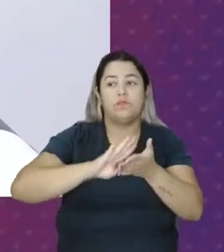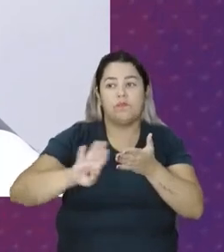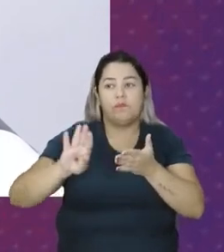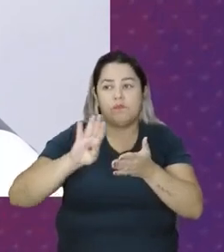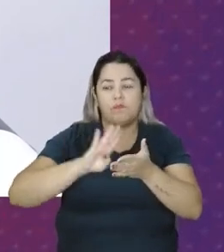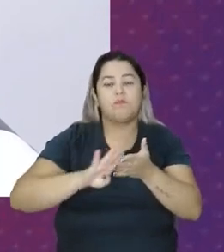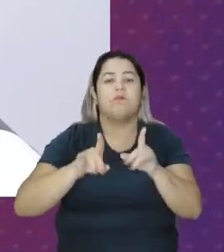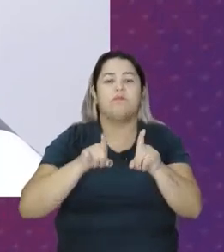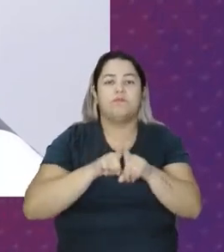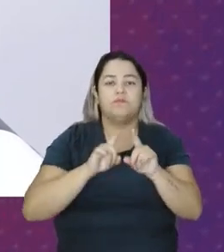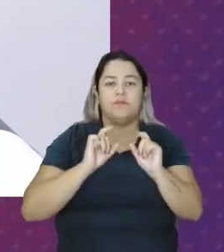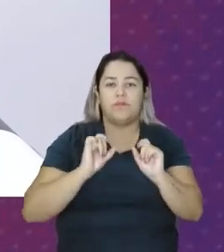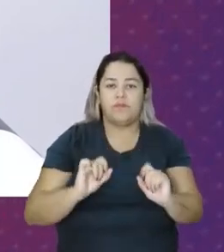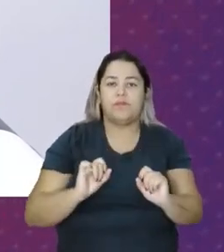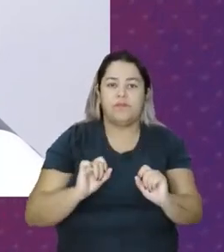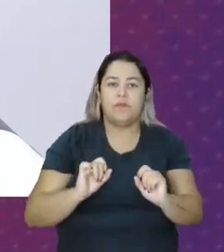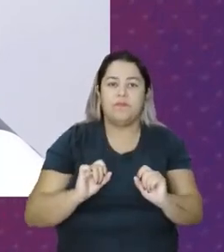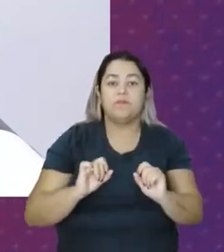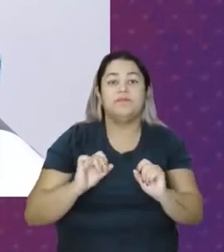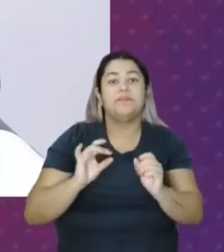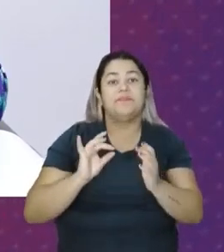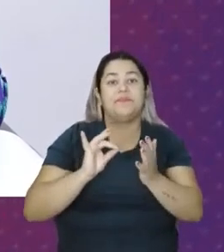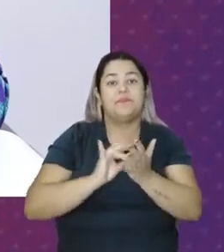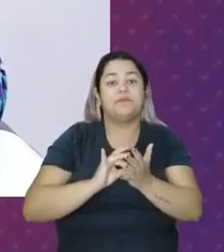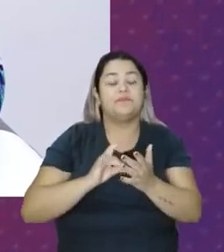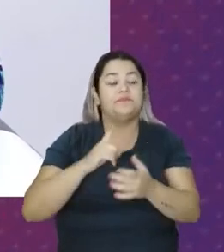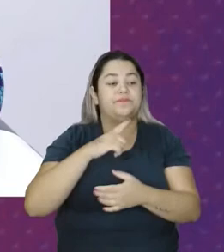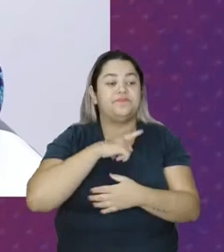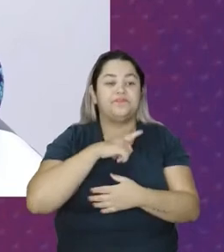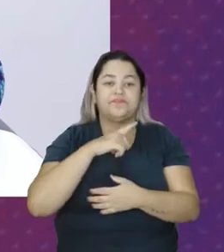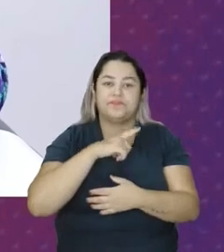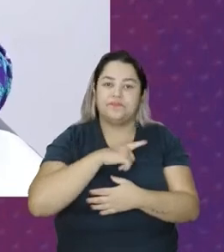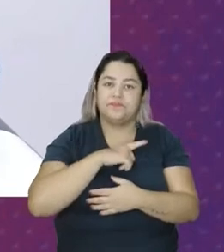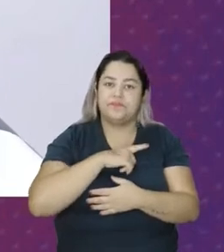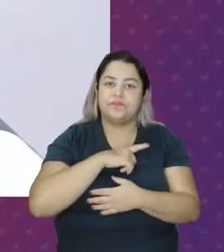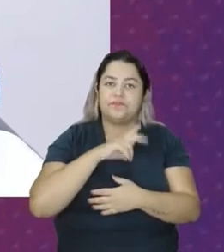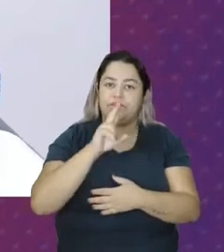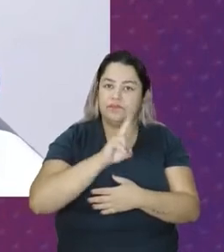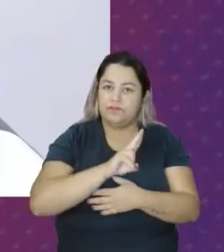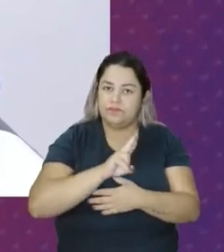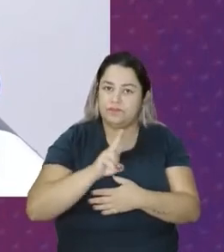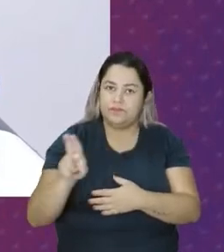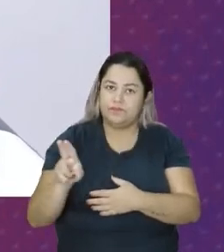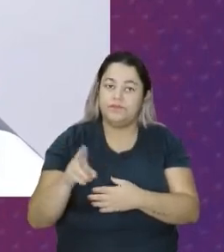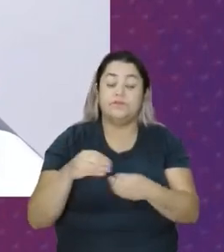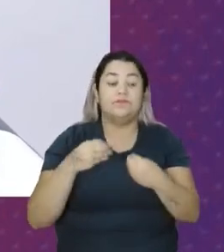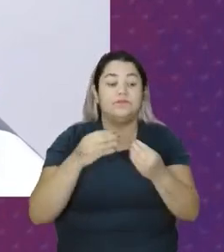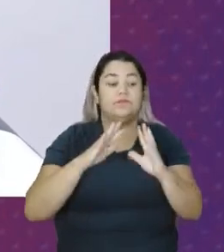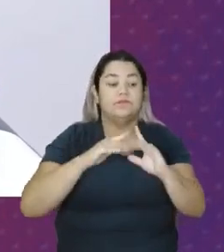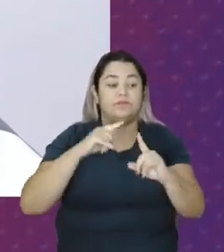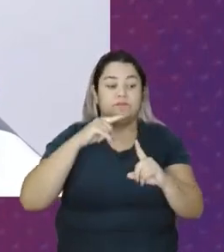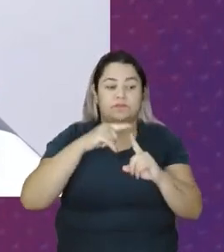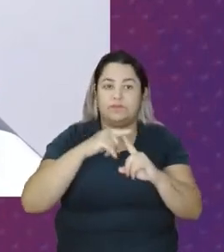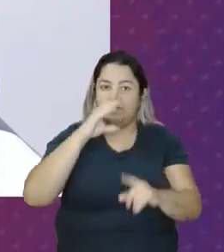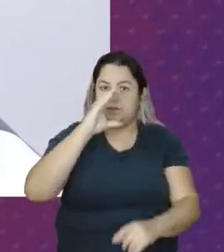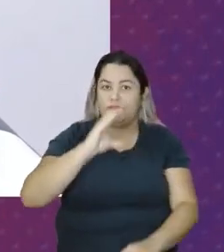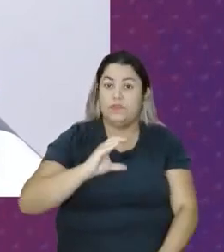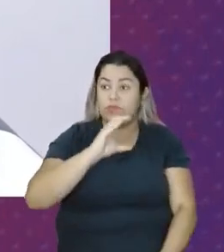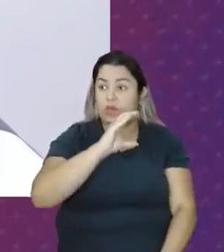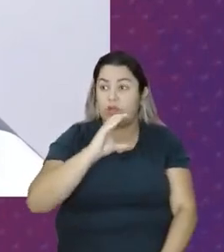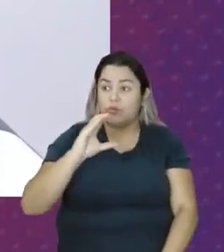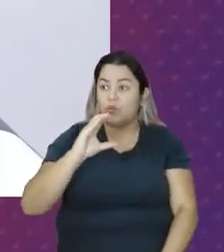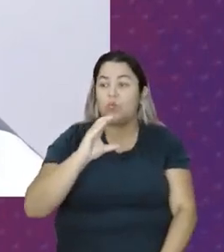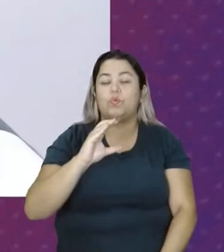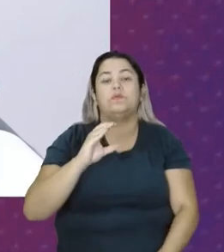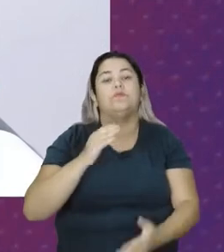o seu nome de origem e recebiam um nome dado pela Igreja Católica.